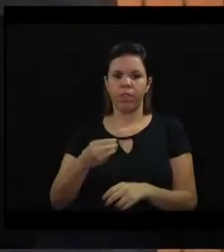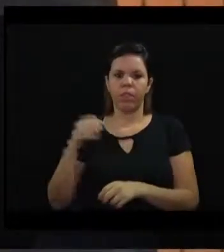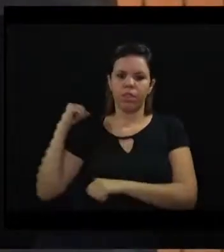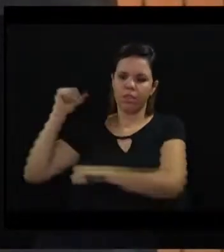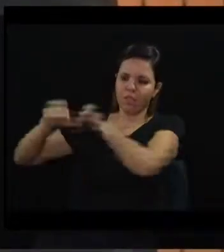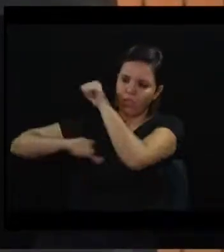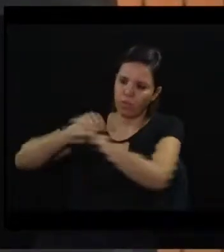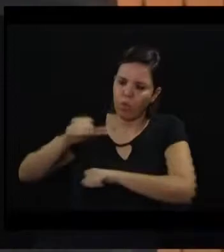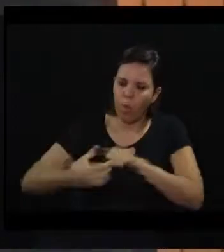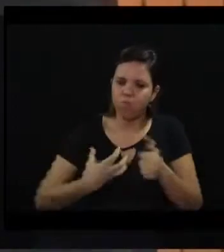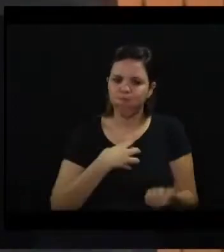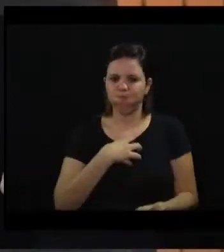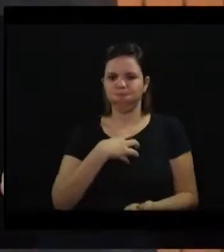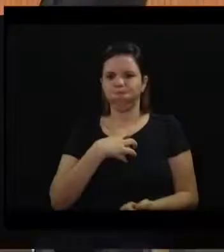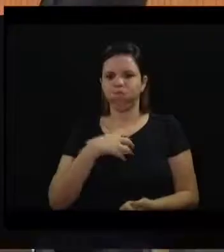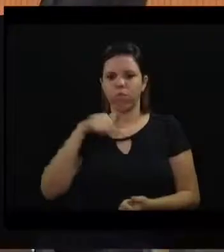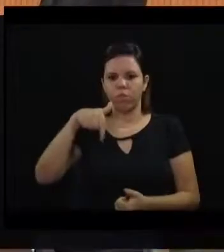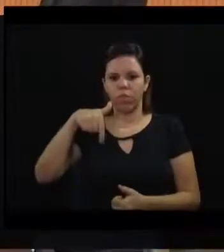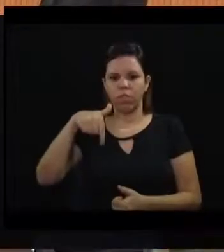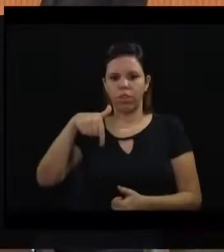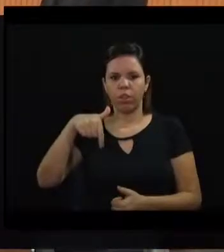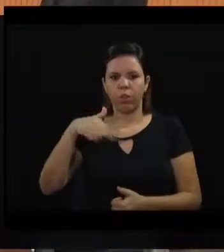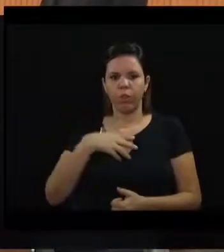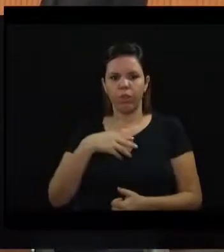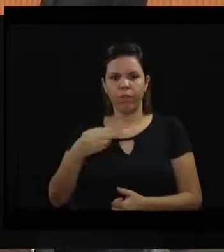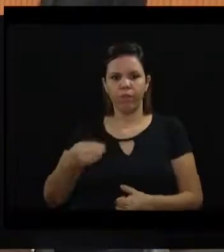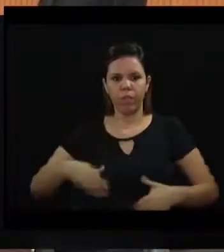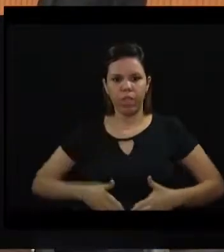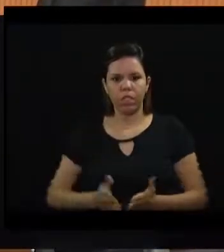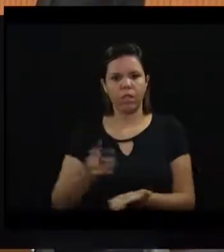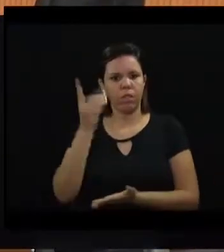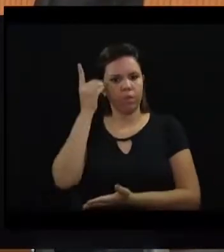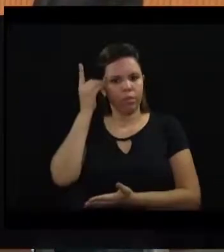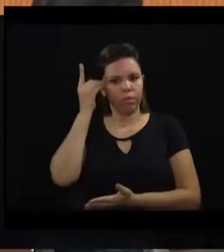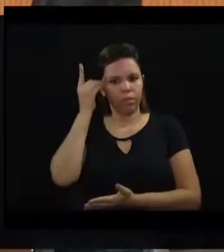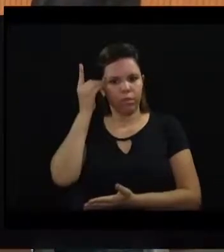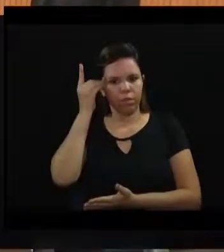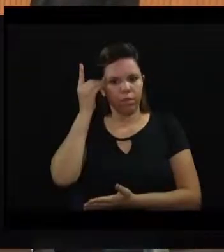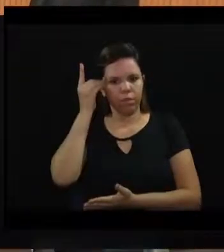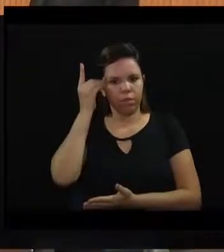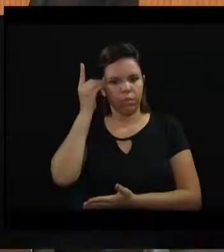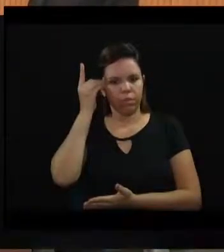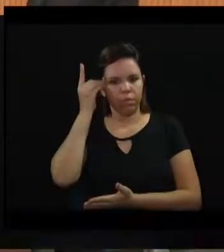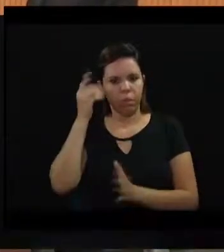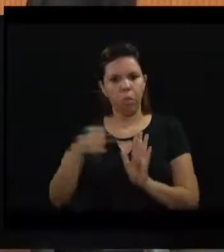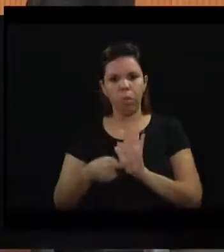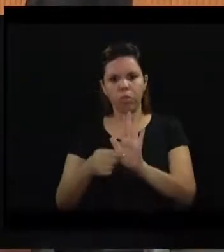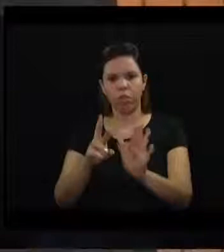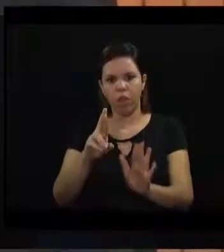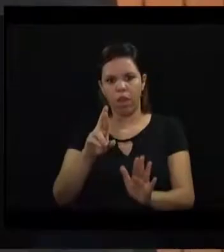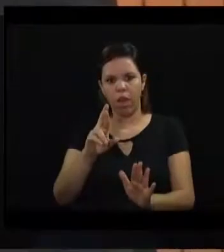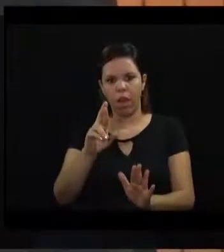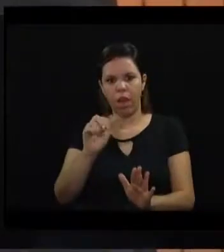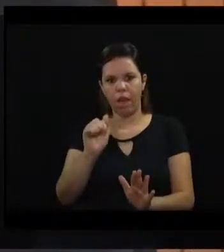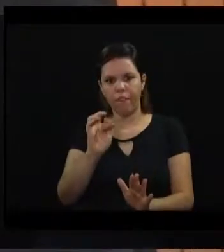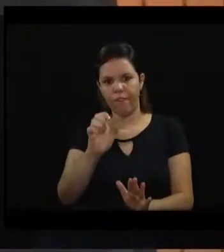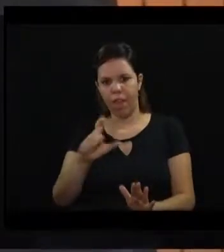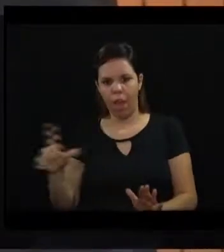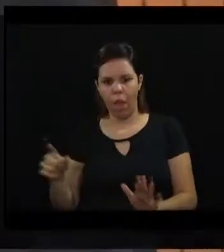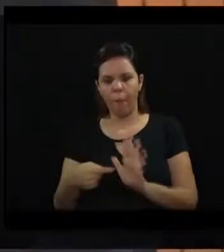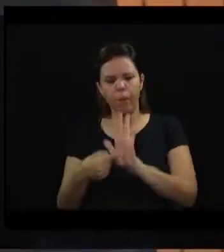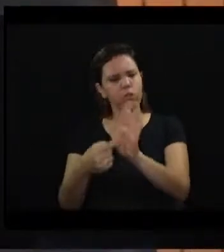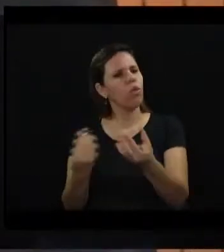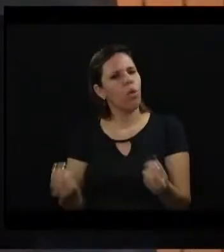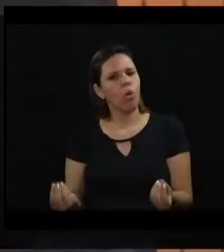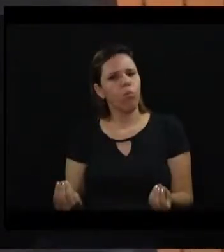filho nasceu com síndrome de Down. 3 anos depois, Rafael também apresentou sintomas de autismo. Ele começou a